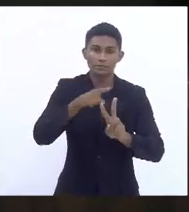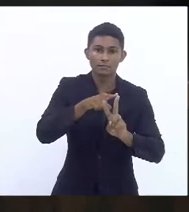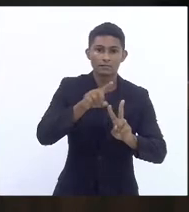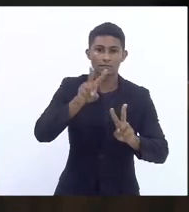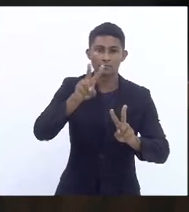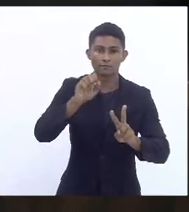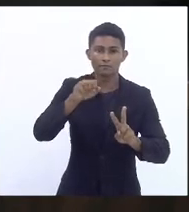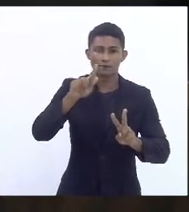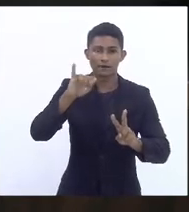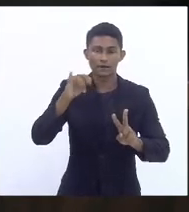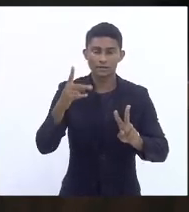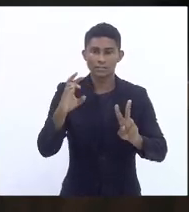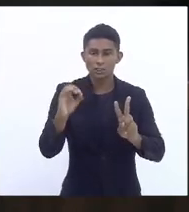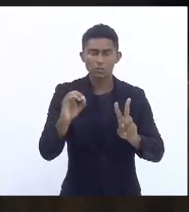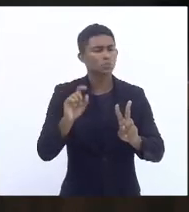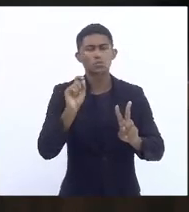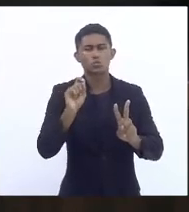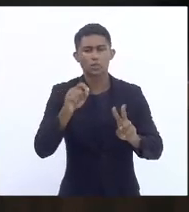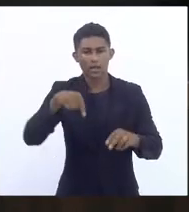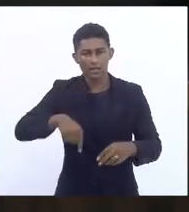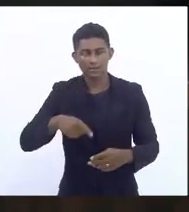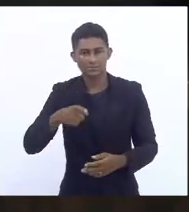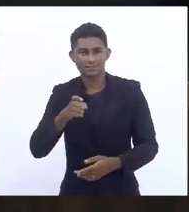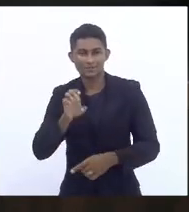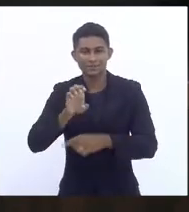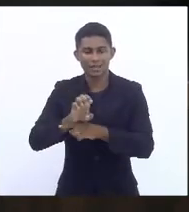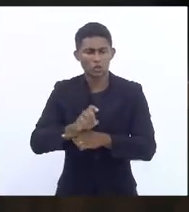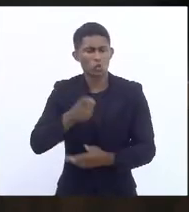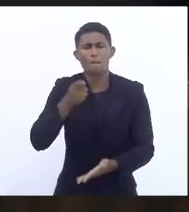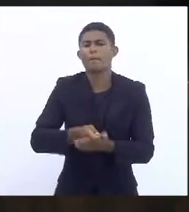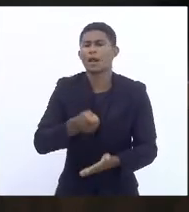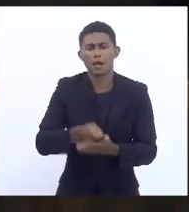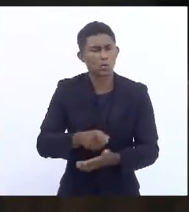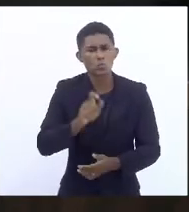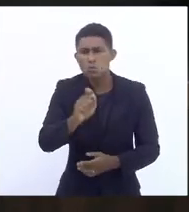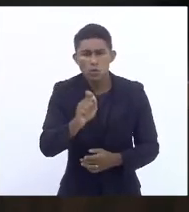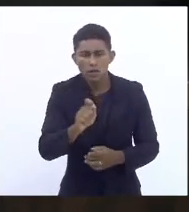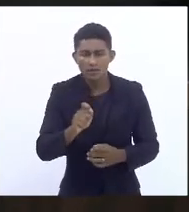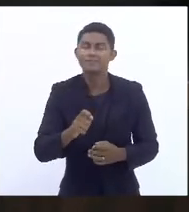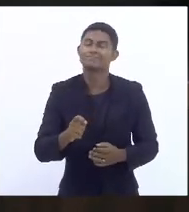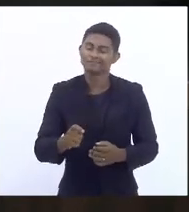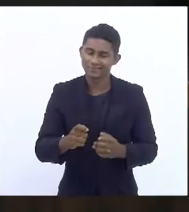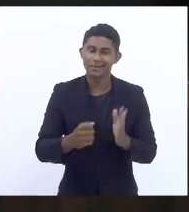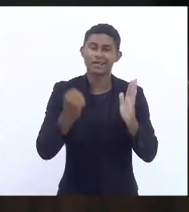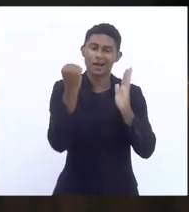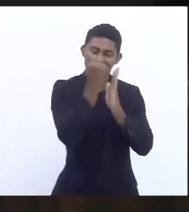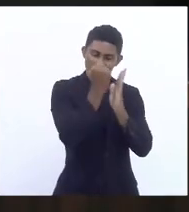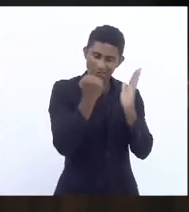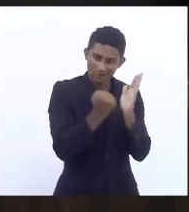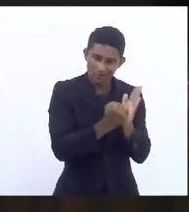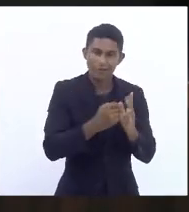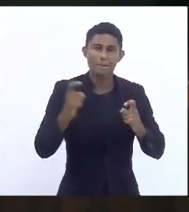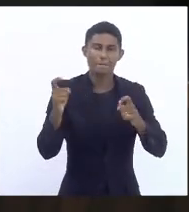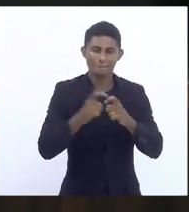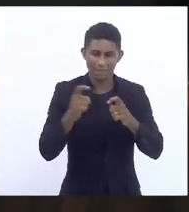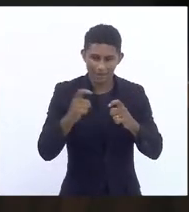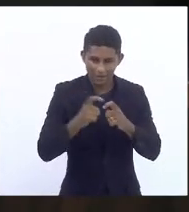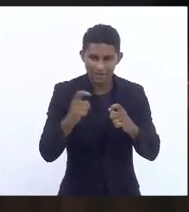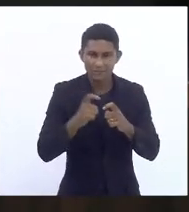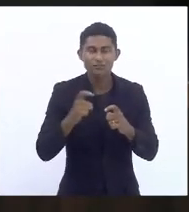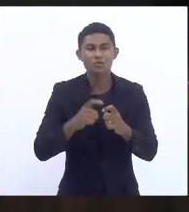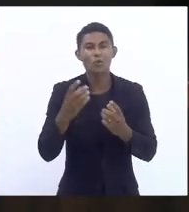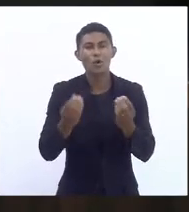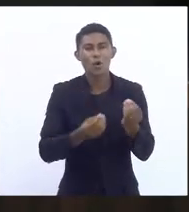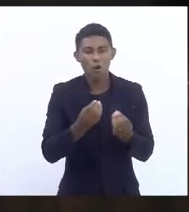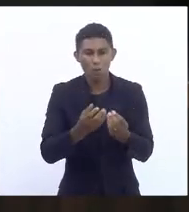a obrigatoriedade no Estado da emissão de atestados médicos digitais, chamados de e-atestados,